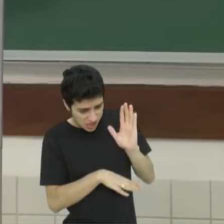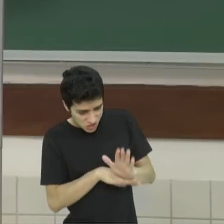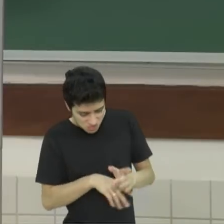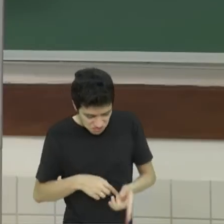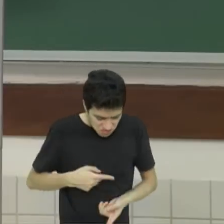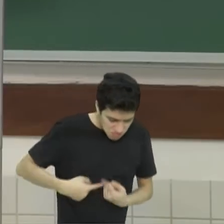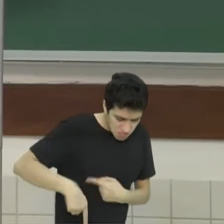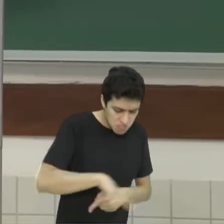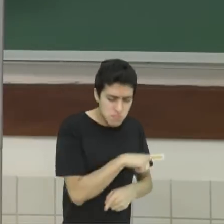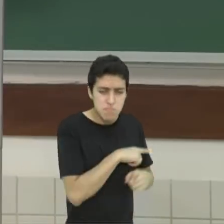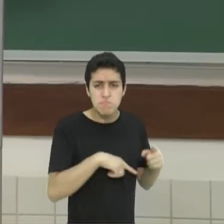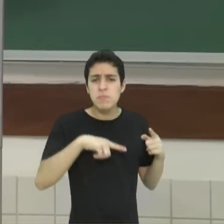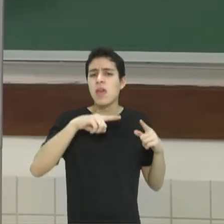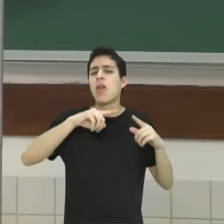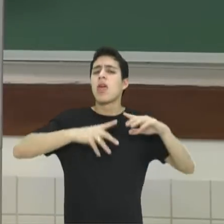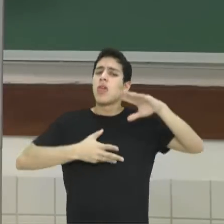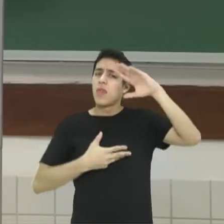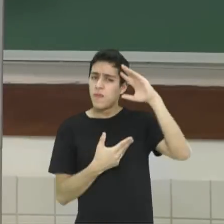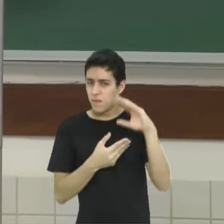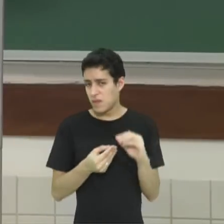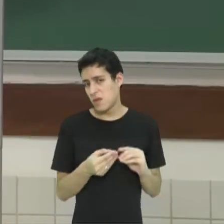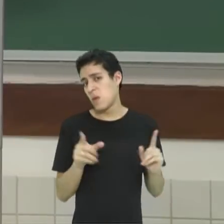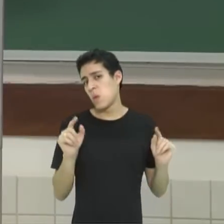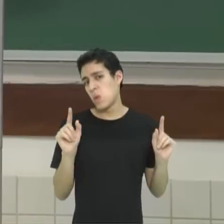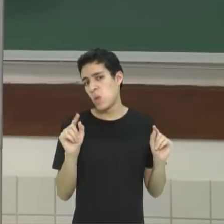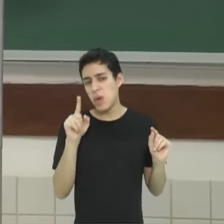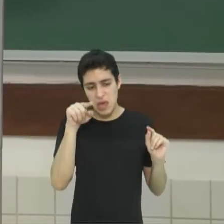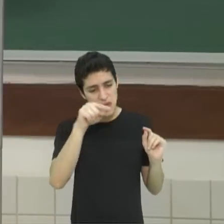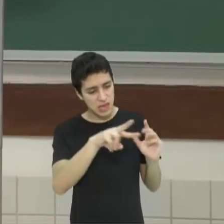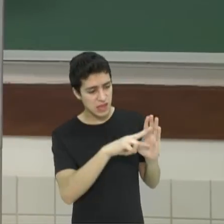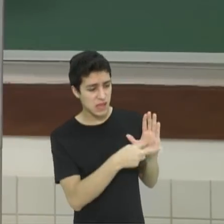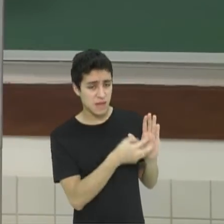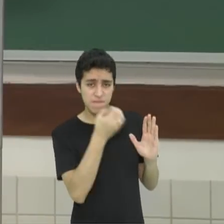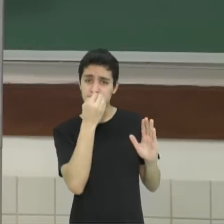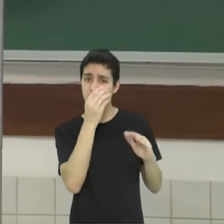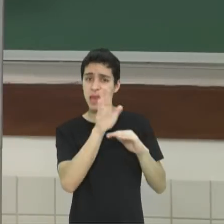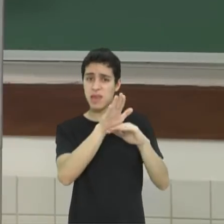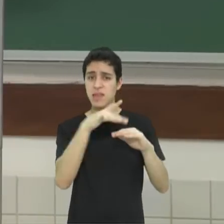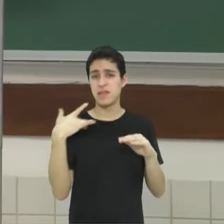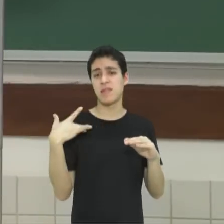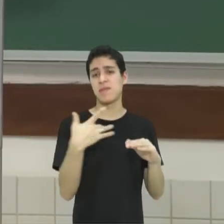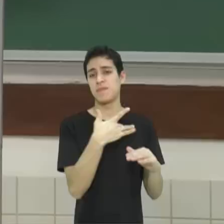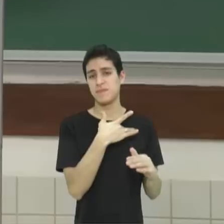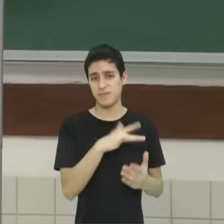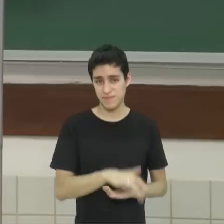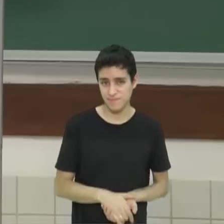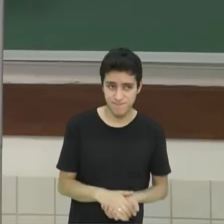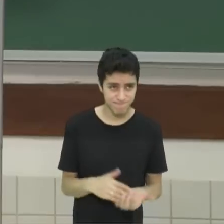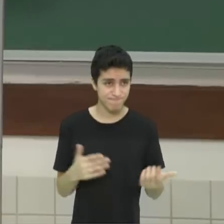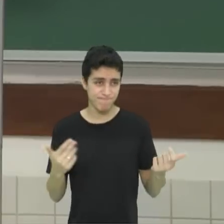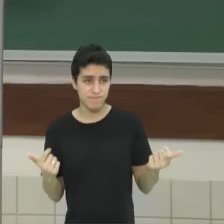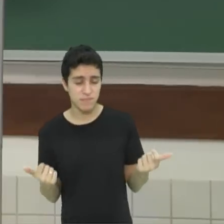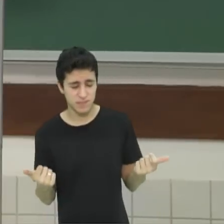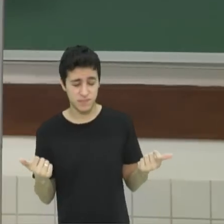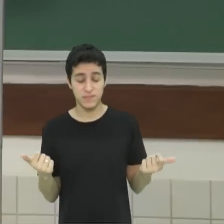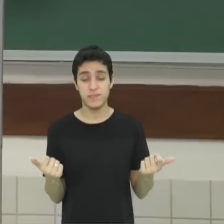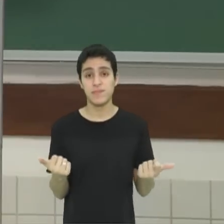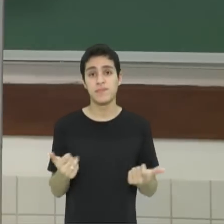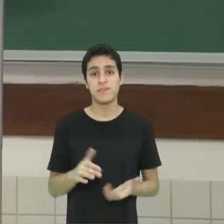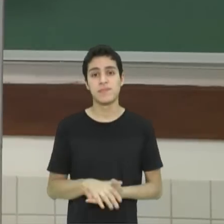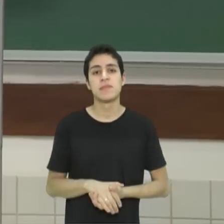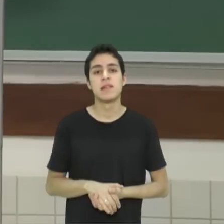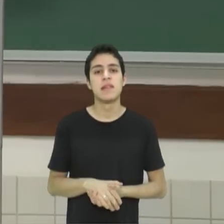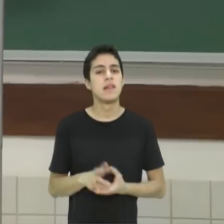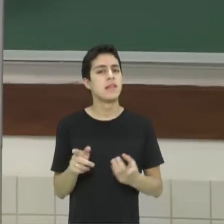na digestão, logo compreendemos que faz bem à saúde, ok? Outra coisa,